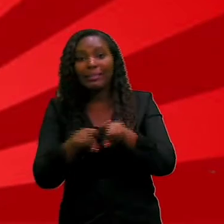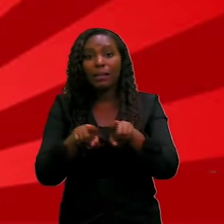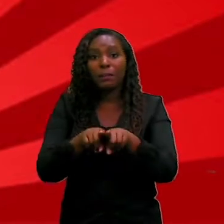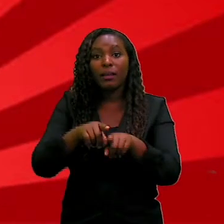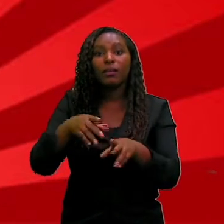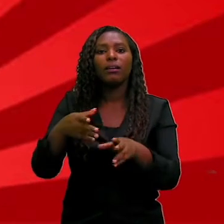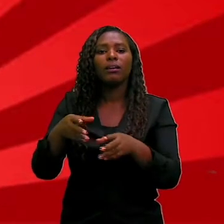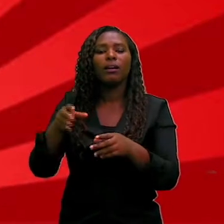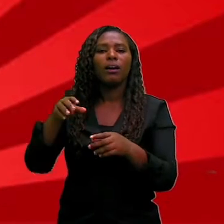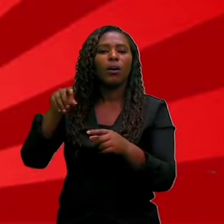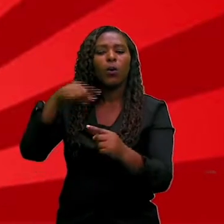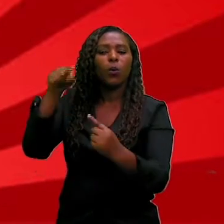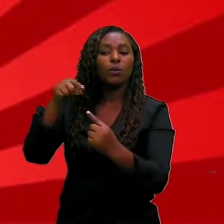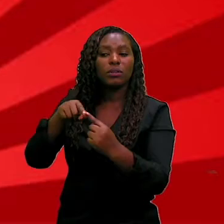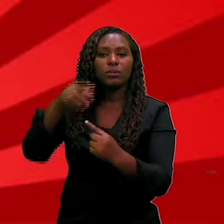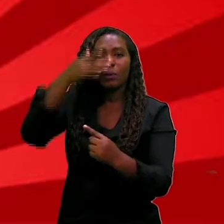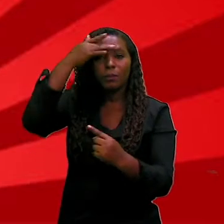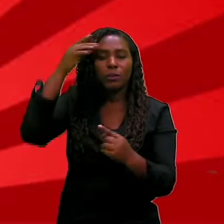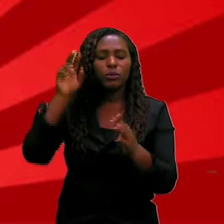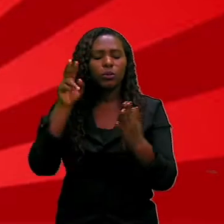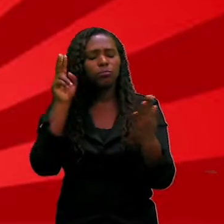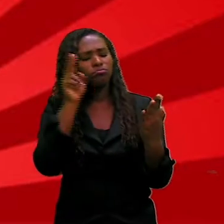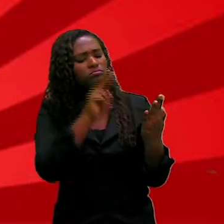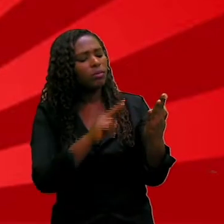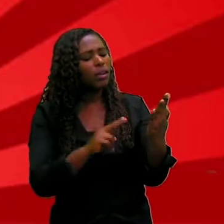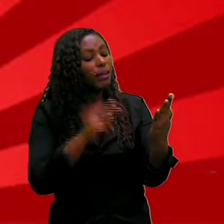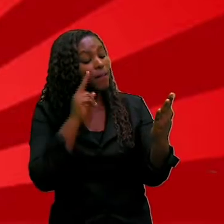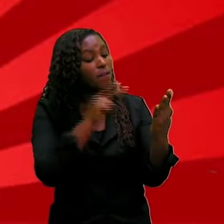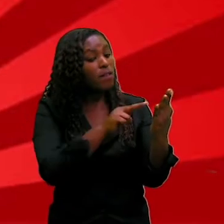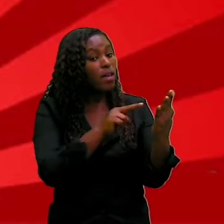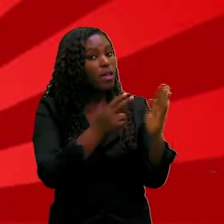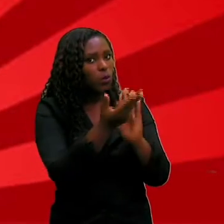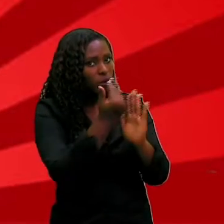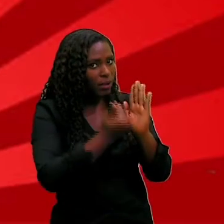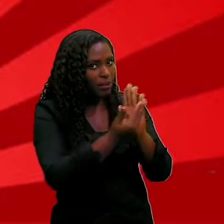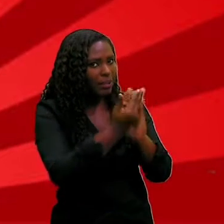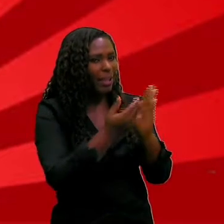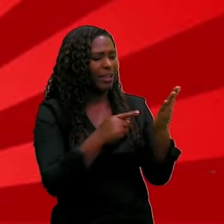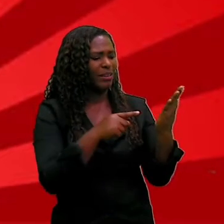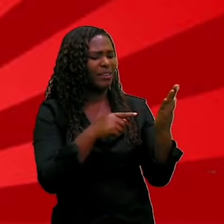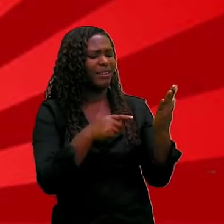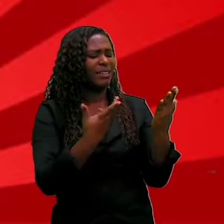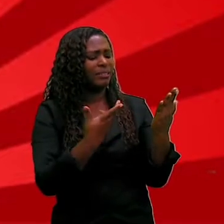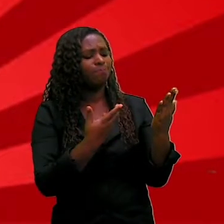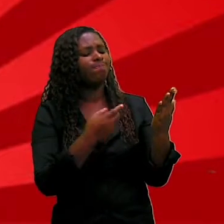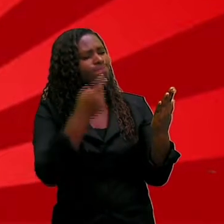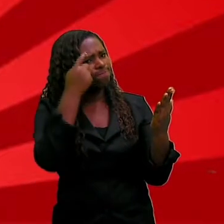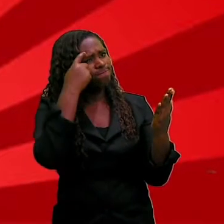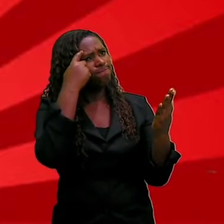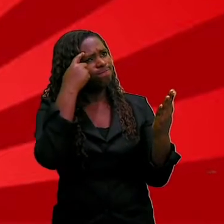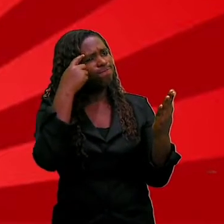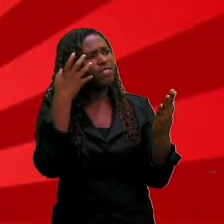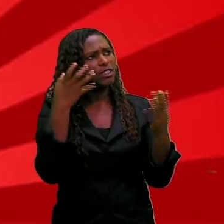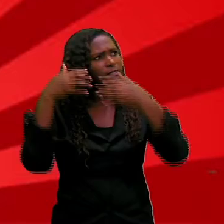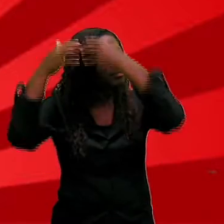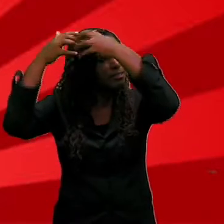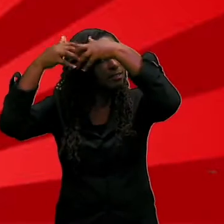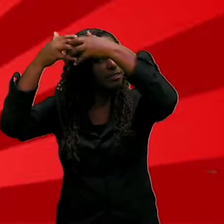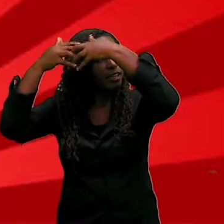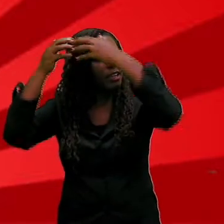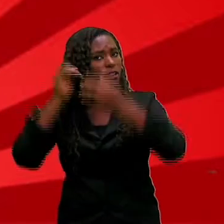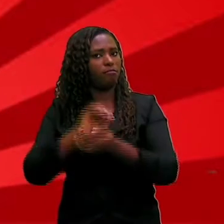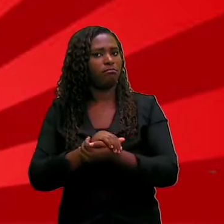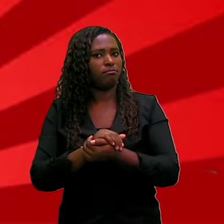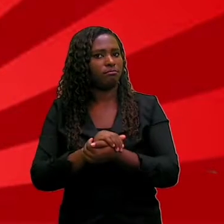interlocutor. E essa ironia, ela é muito utilizada aí pelos chargistas para provocar humor. Quando